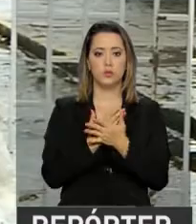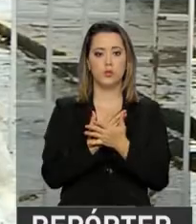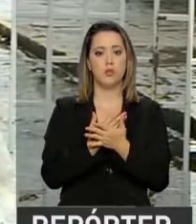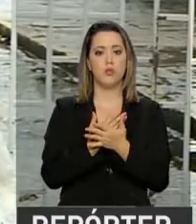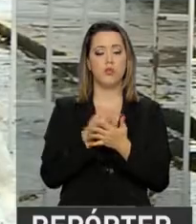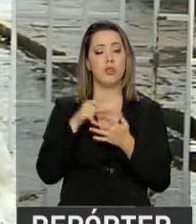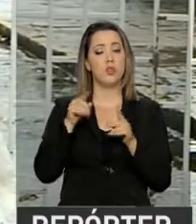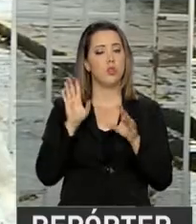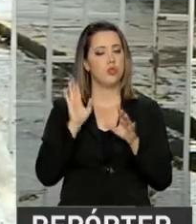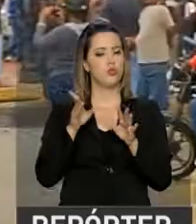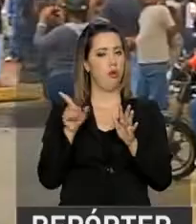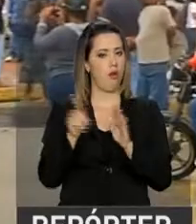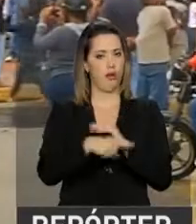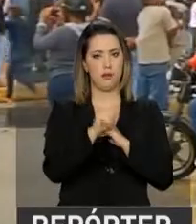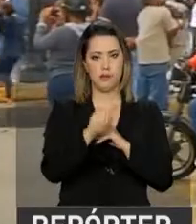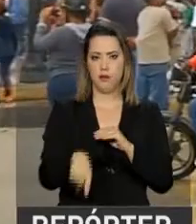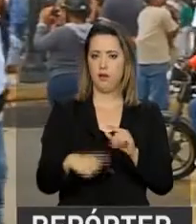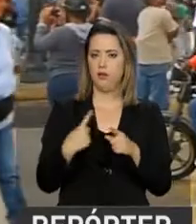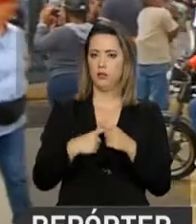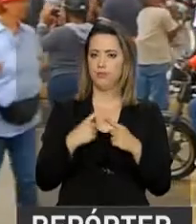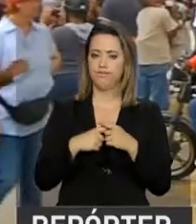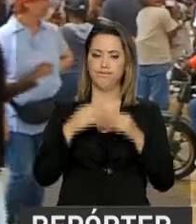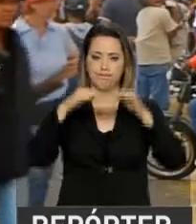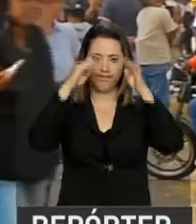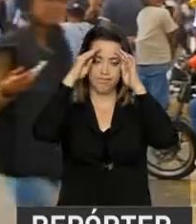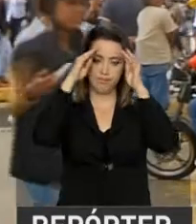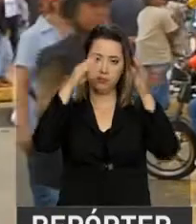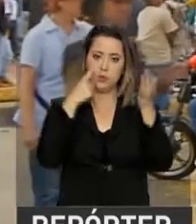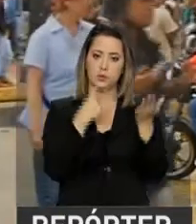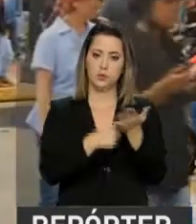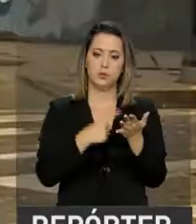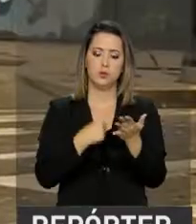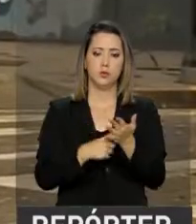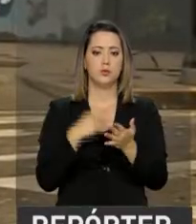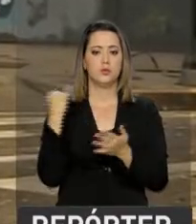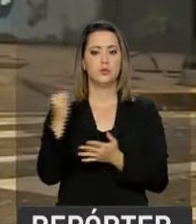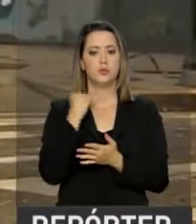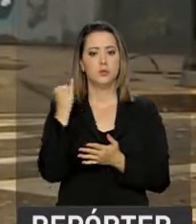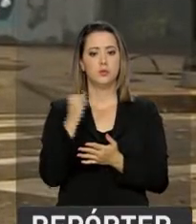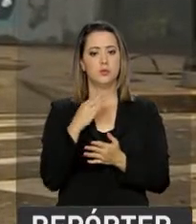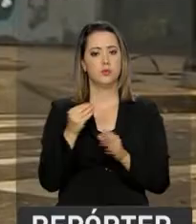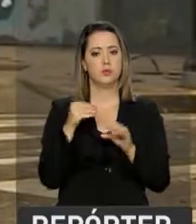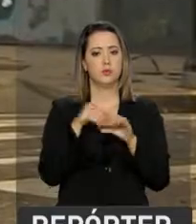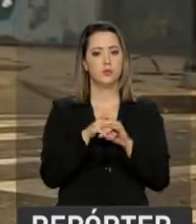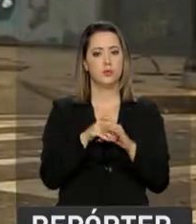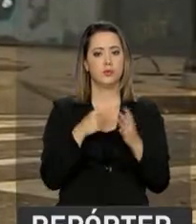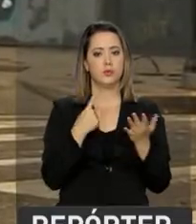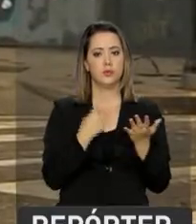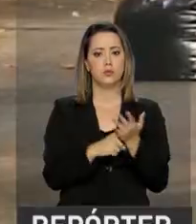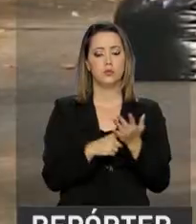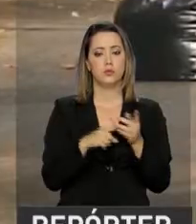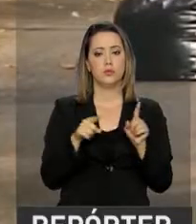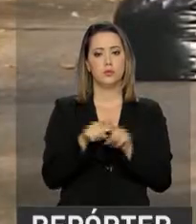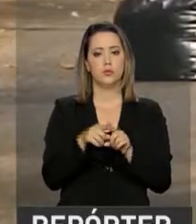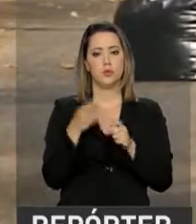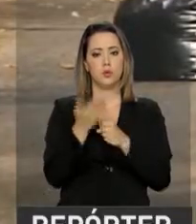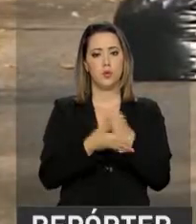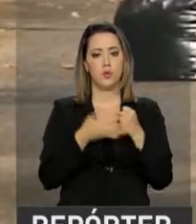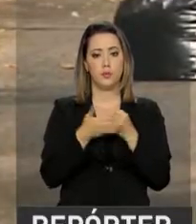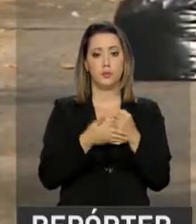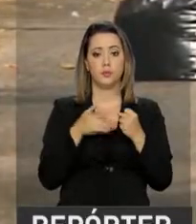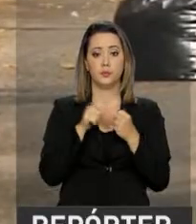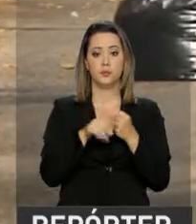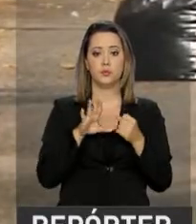sido suspensos por conta do descumprimento de compromissos fundamentais previstos no protocolo de adesão ao bloco, com base em